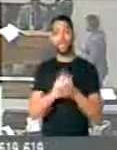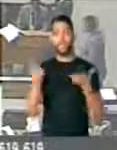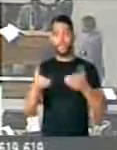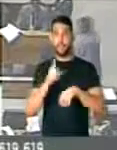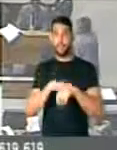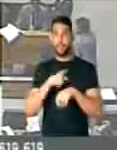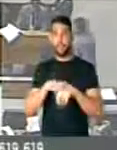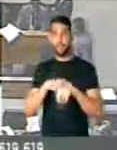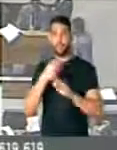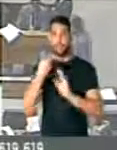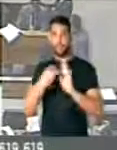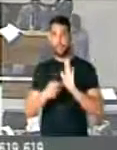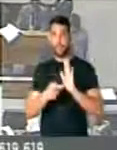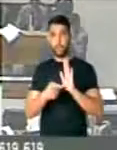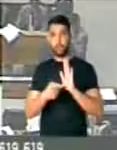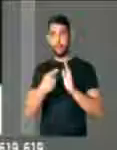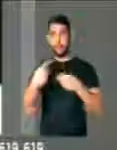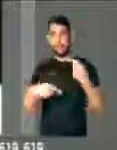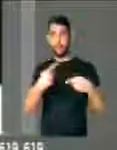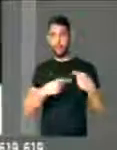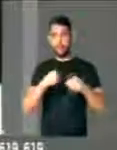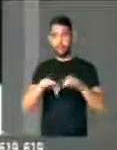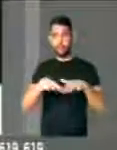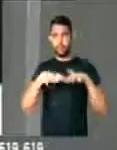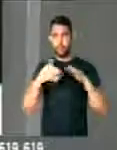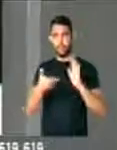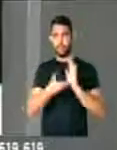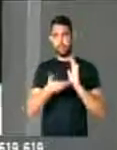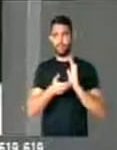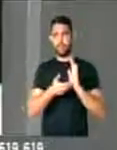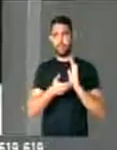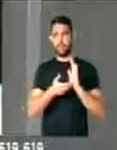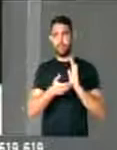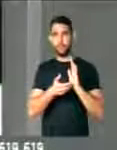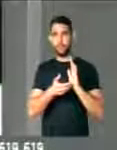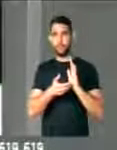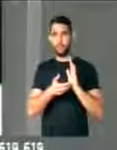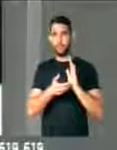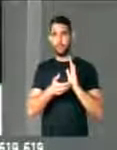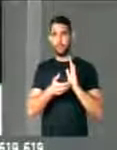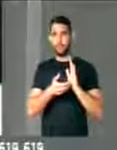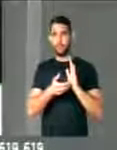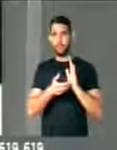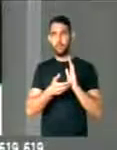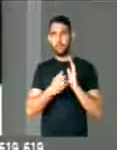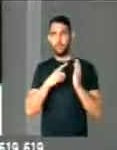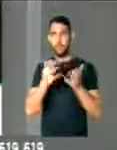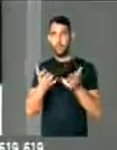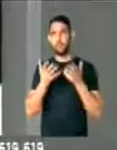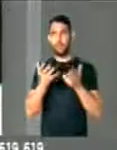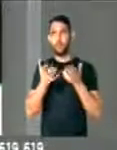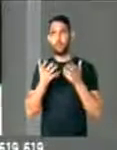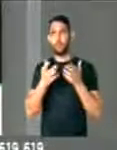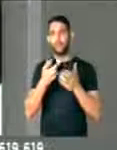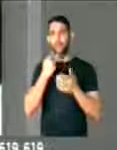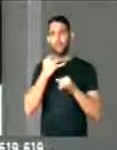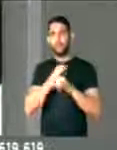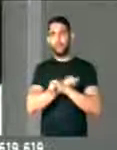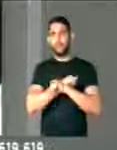nesse momento em que a matéria é discutida no plenário da Câmara dos Deputados, eu quero aqui